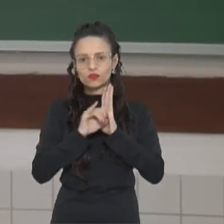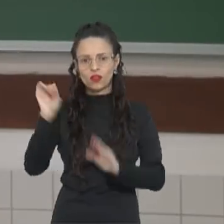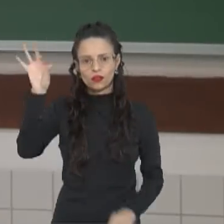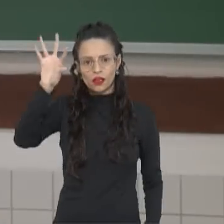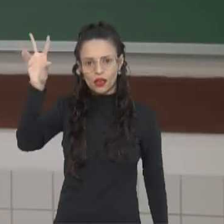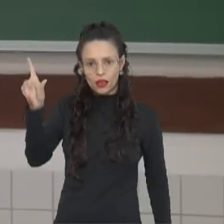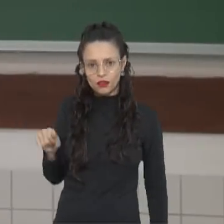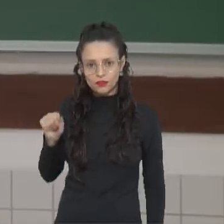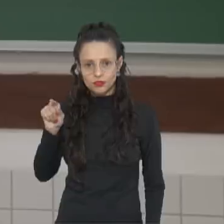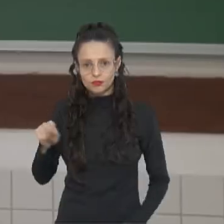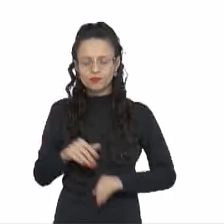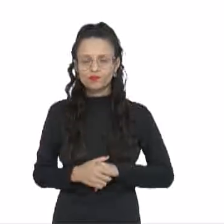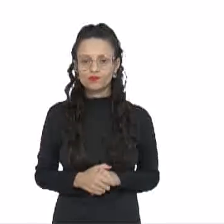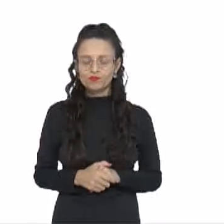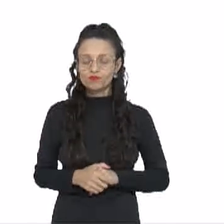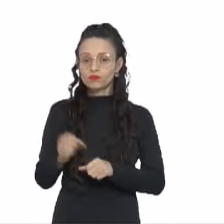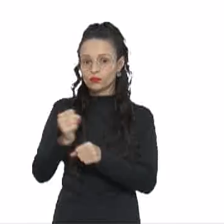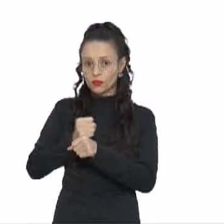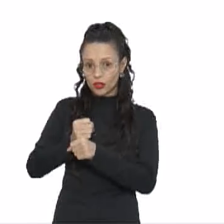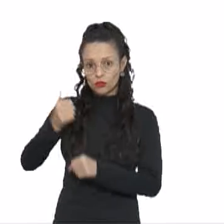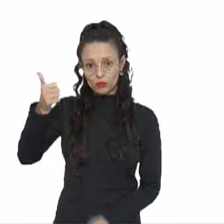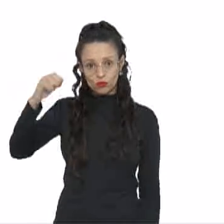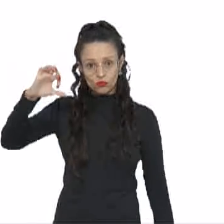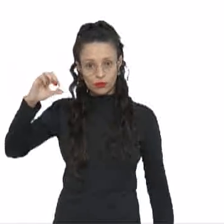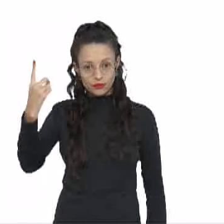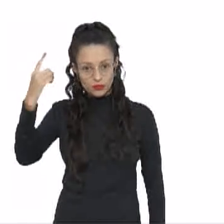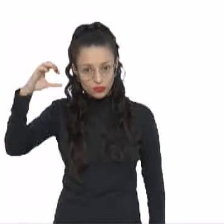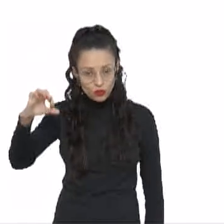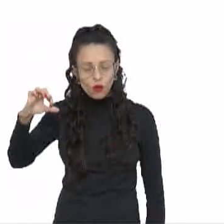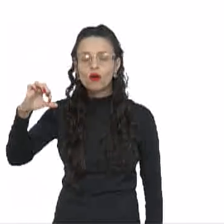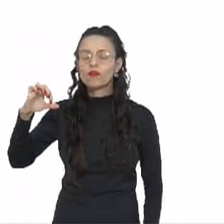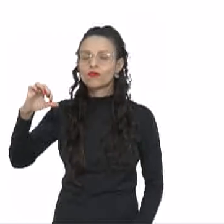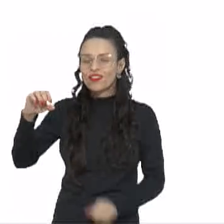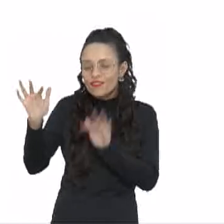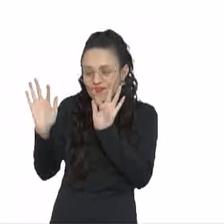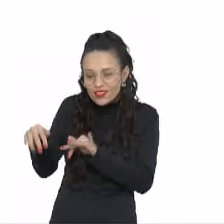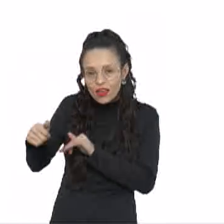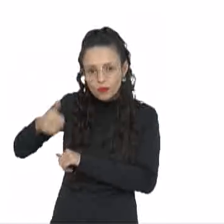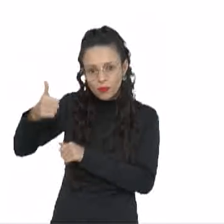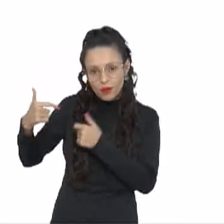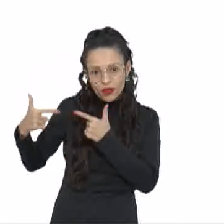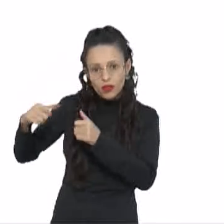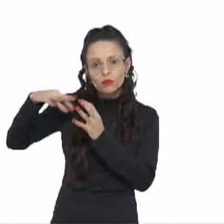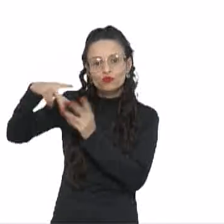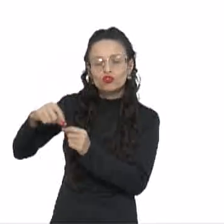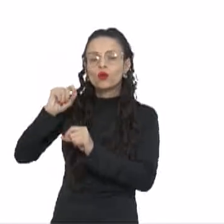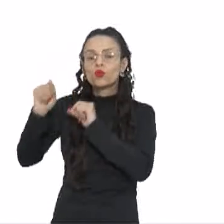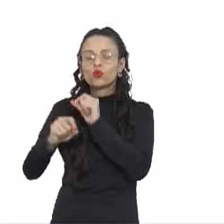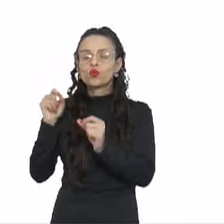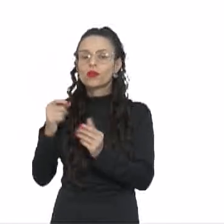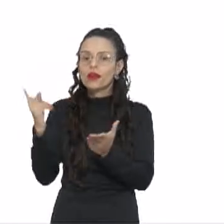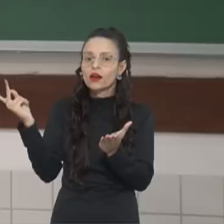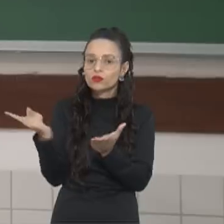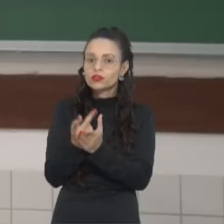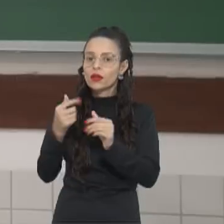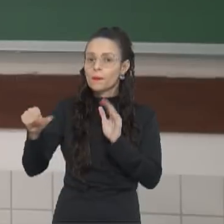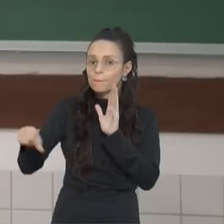nessa conferência. E em 1919, finalzinho da Primeira Guerra Mundial, aconteceu o primeiro